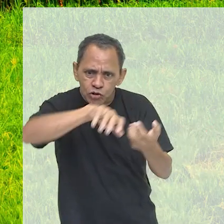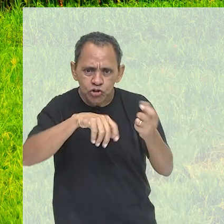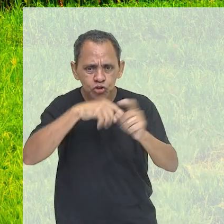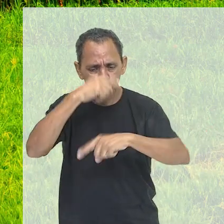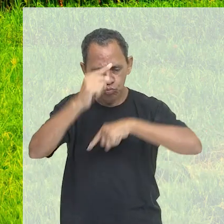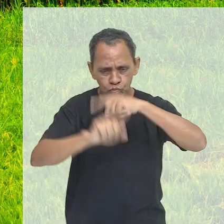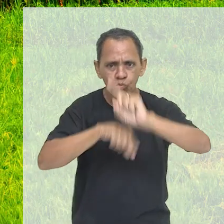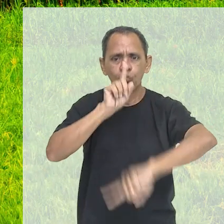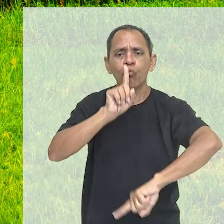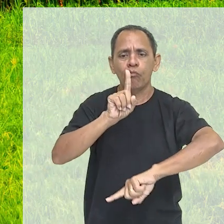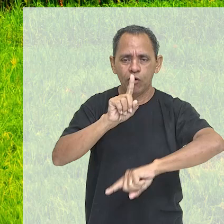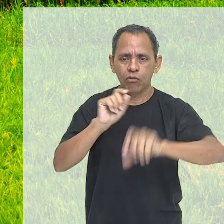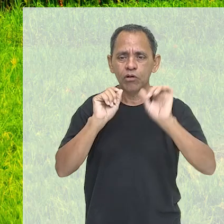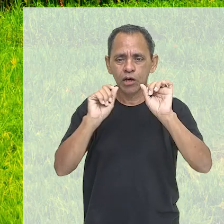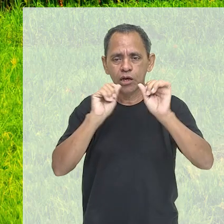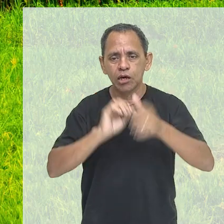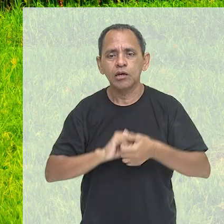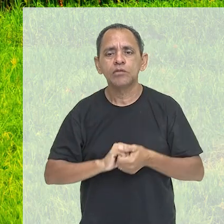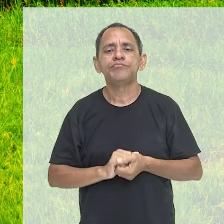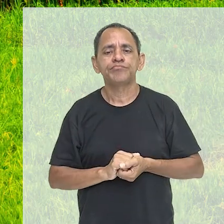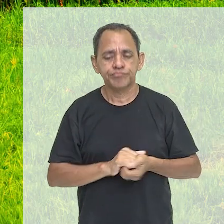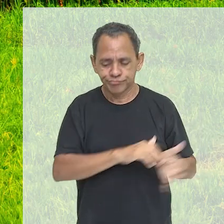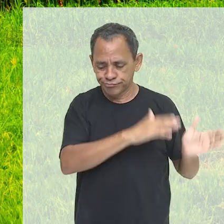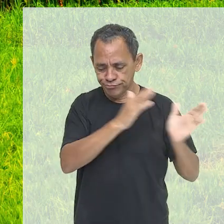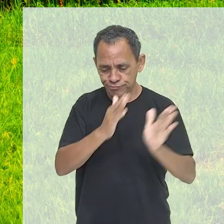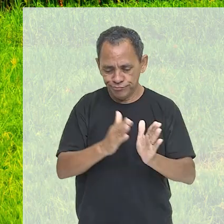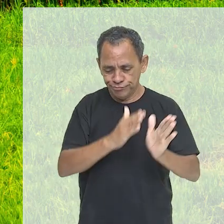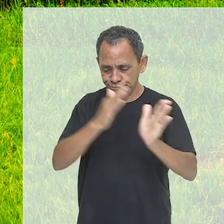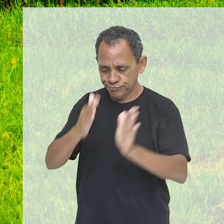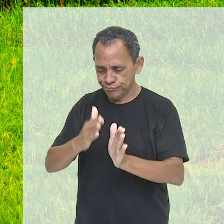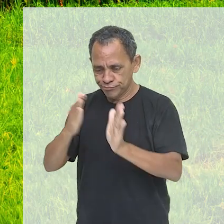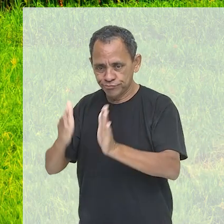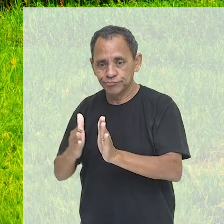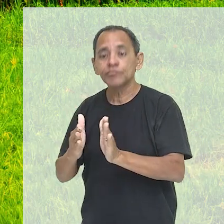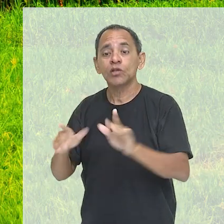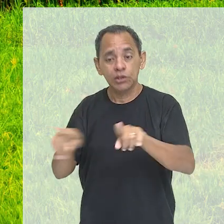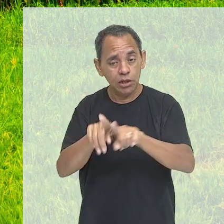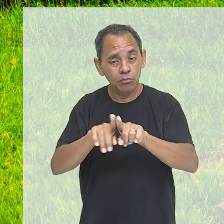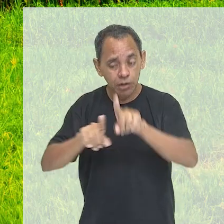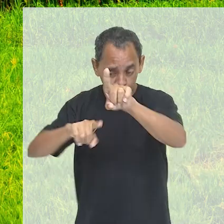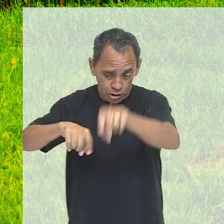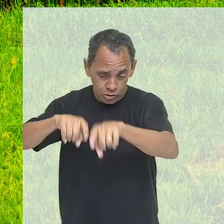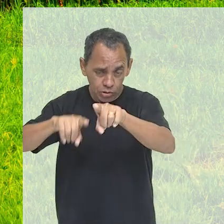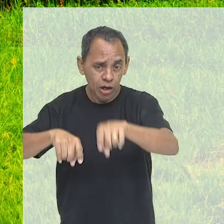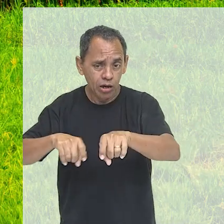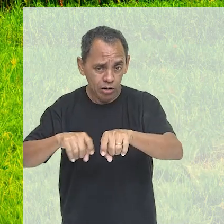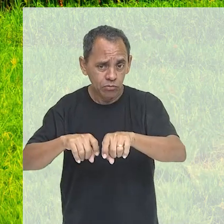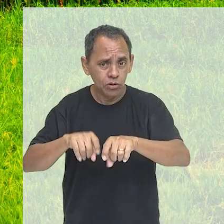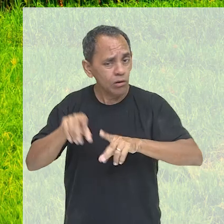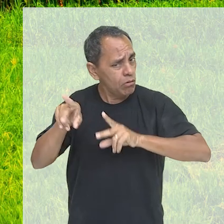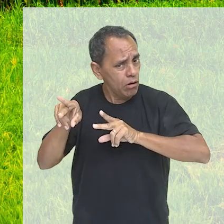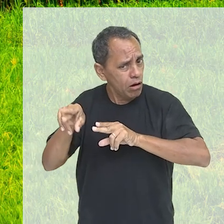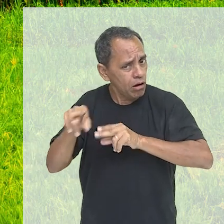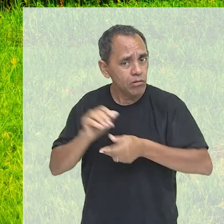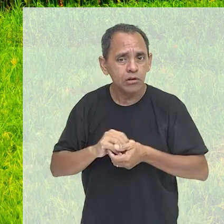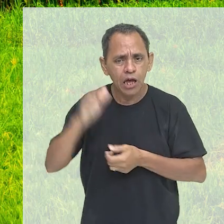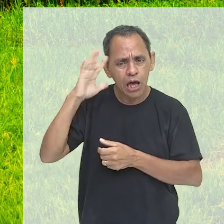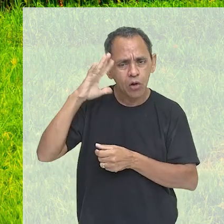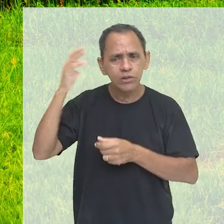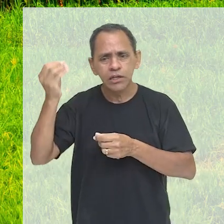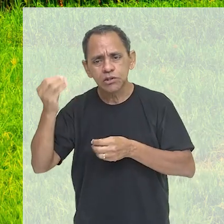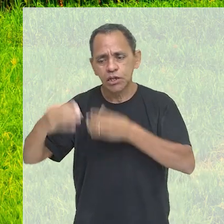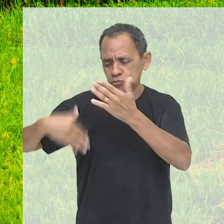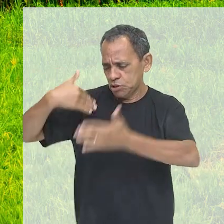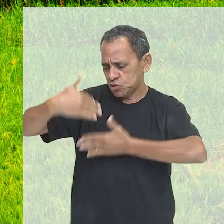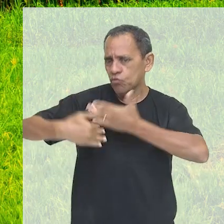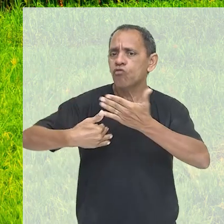aí de produção em várias indústrias. E no campo também não vai ser diferente, tá? Começa também a ocorrer esse